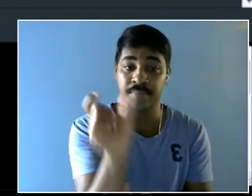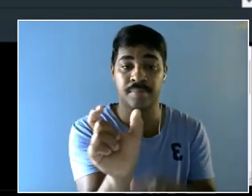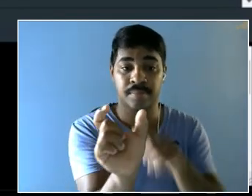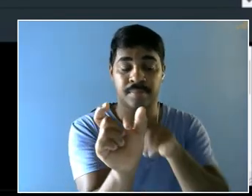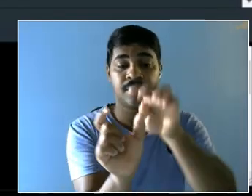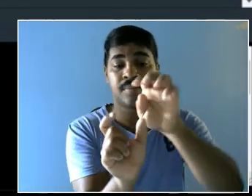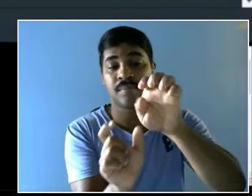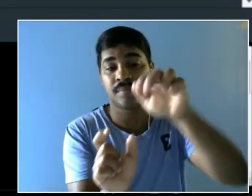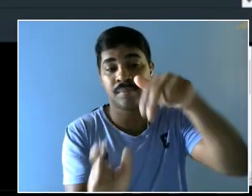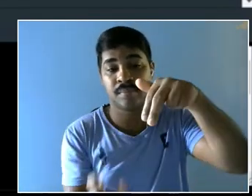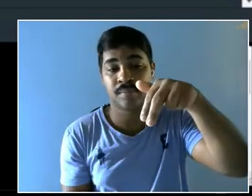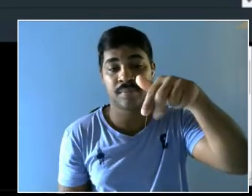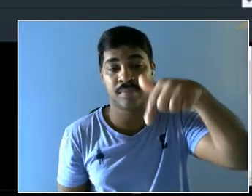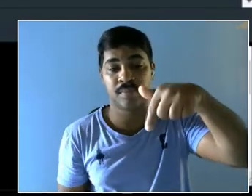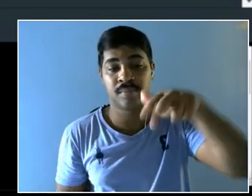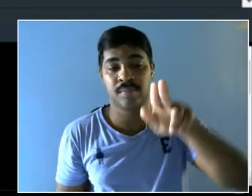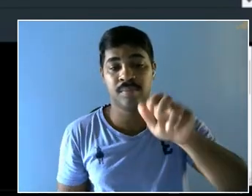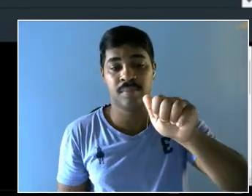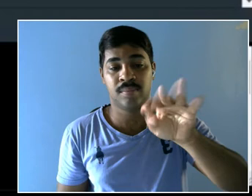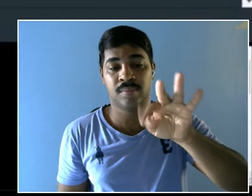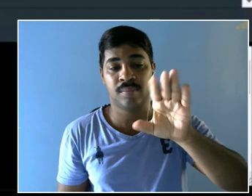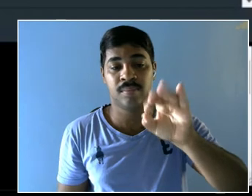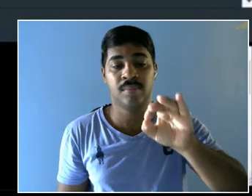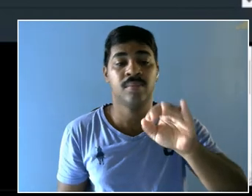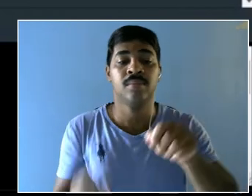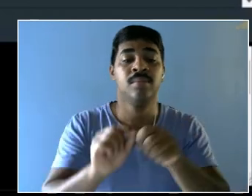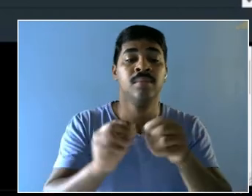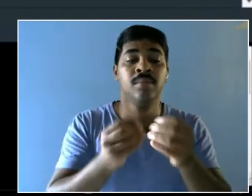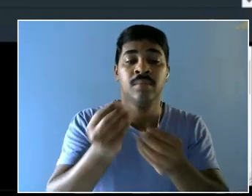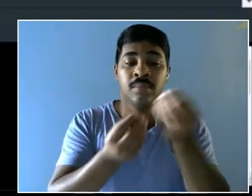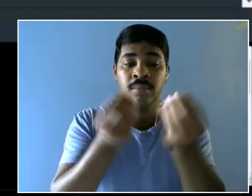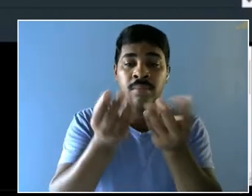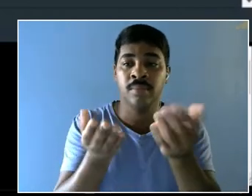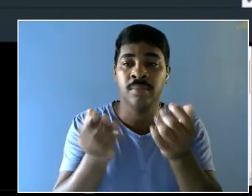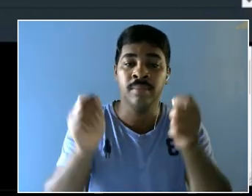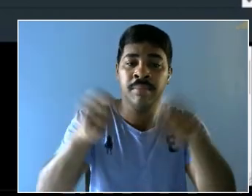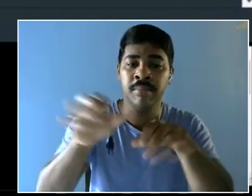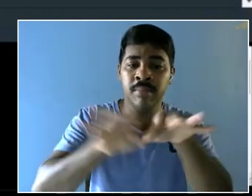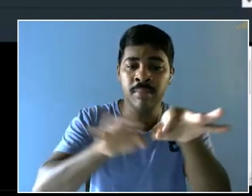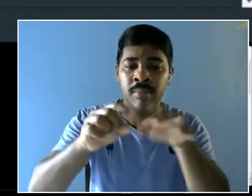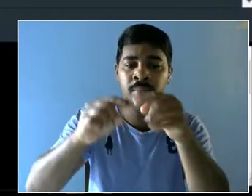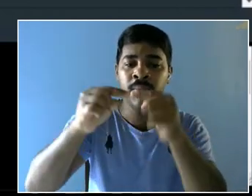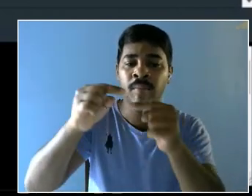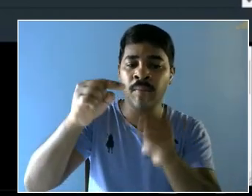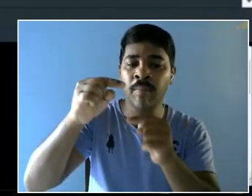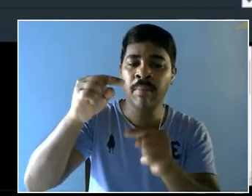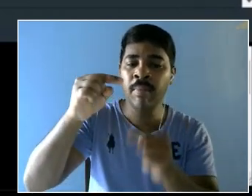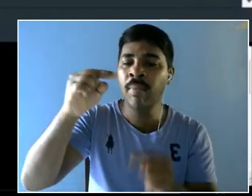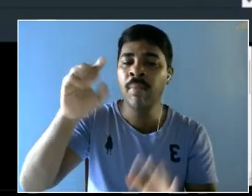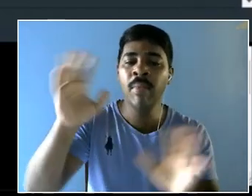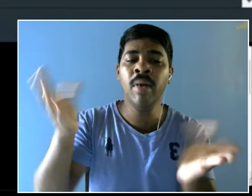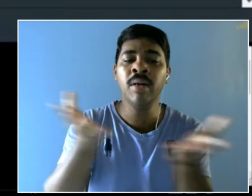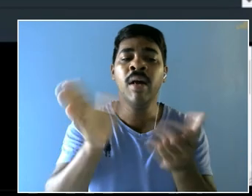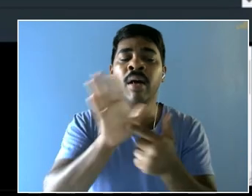forma diferente do que vocês estavam fazendo. Aqui eu só usei um exemplo, né? A gente aprendeu a contar até 10